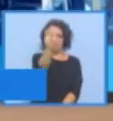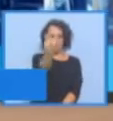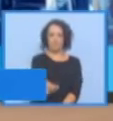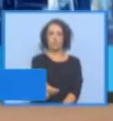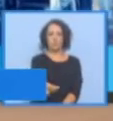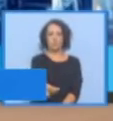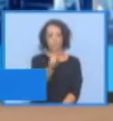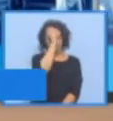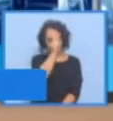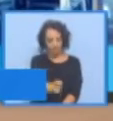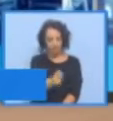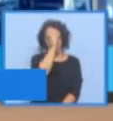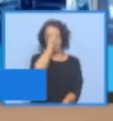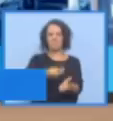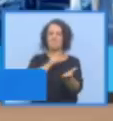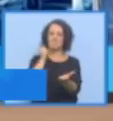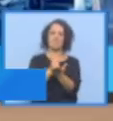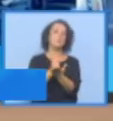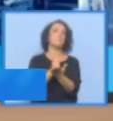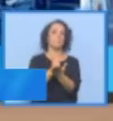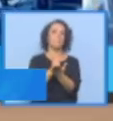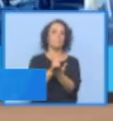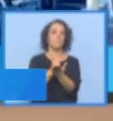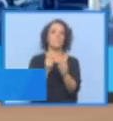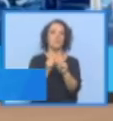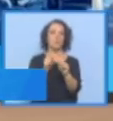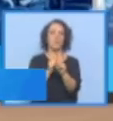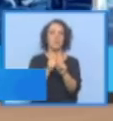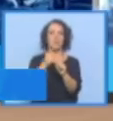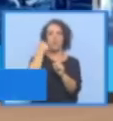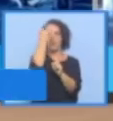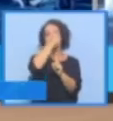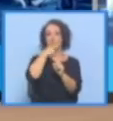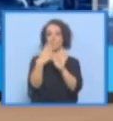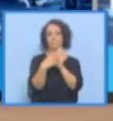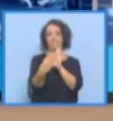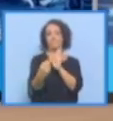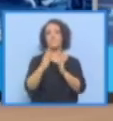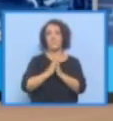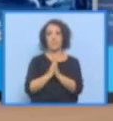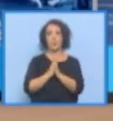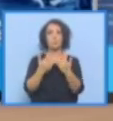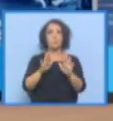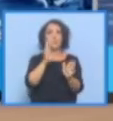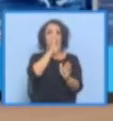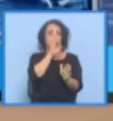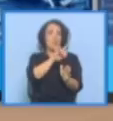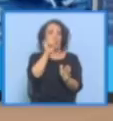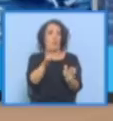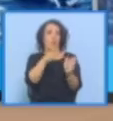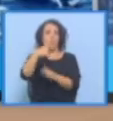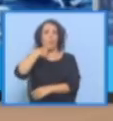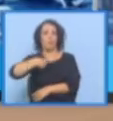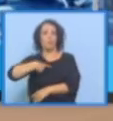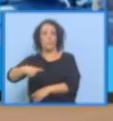ali presente, porque há a imagem, feita aí à imagem e semelhança de Deus. Mas se me perguntar mesmo de que é que eu